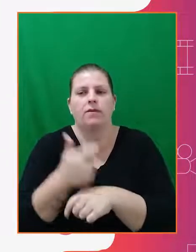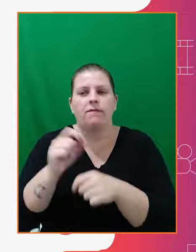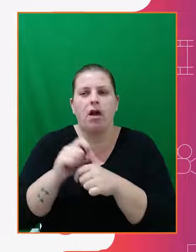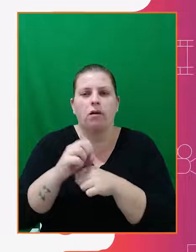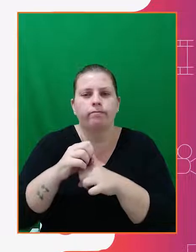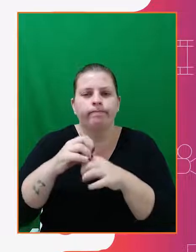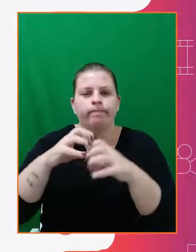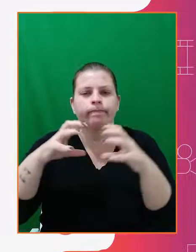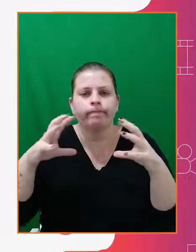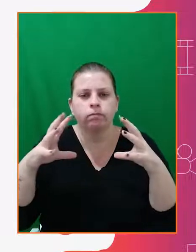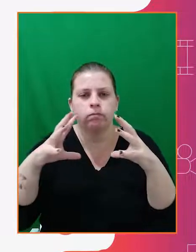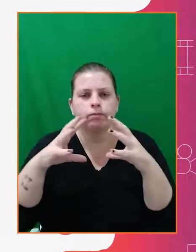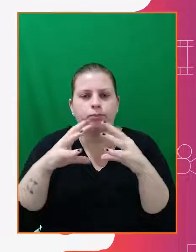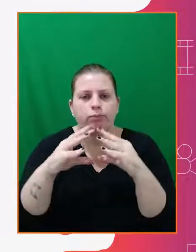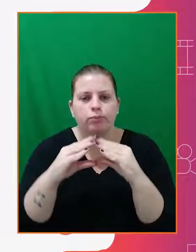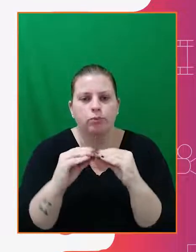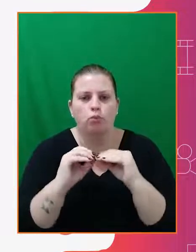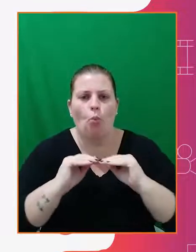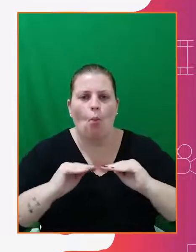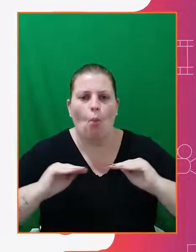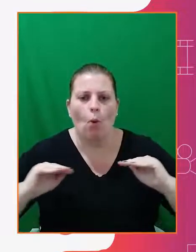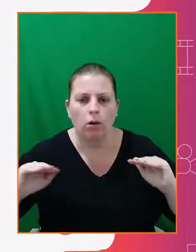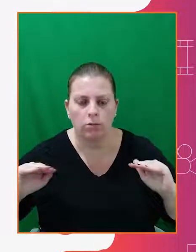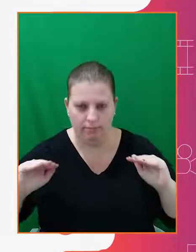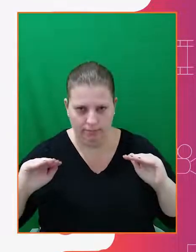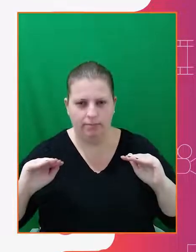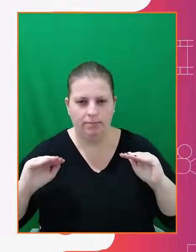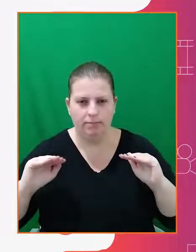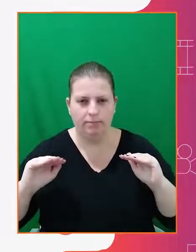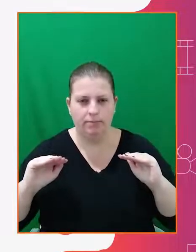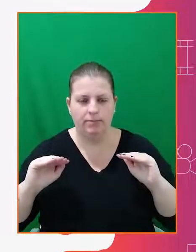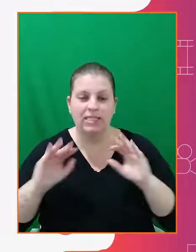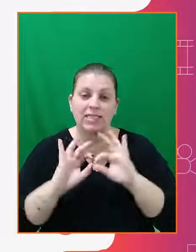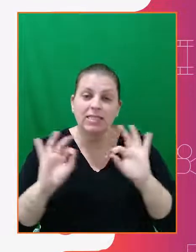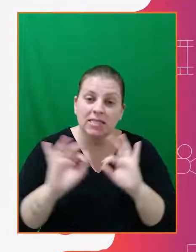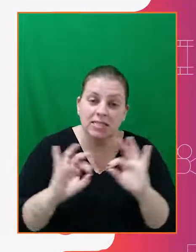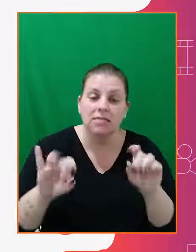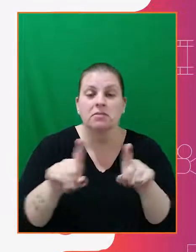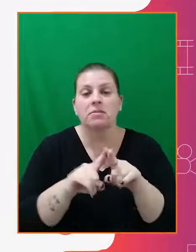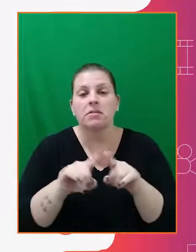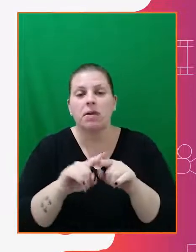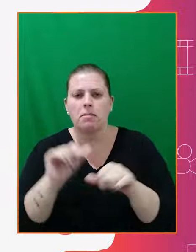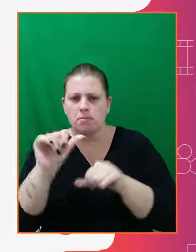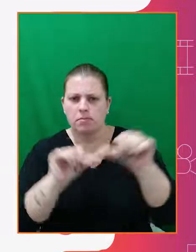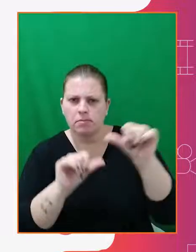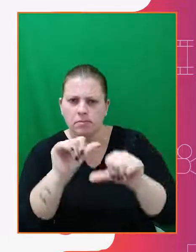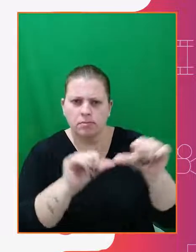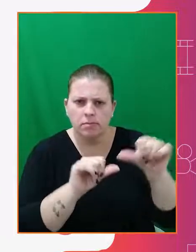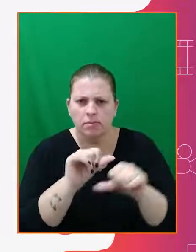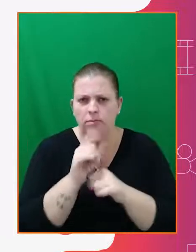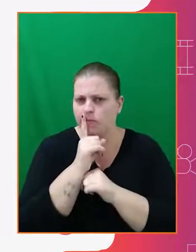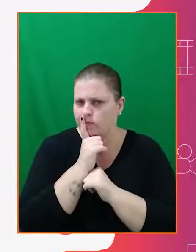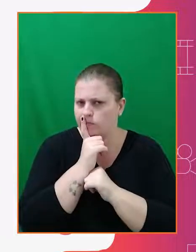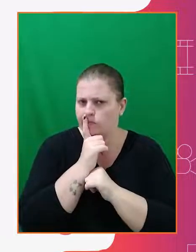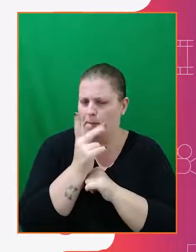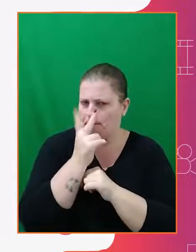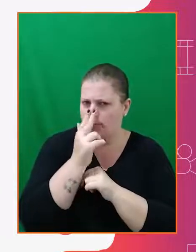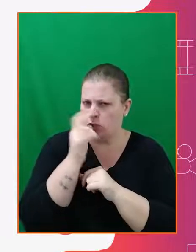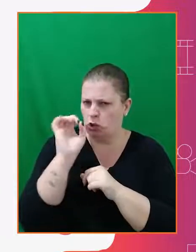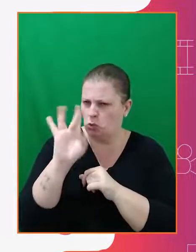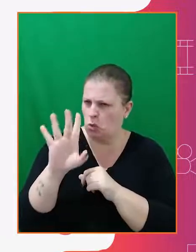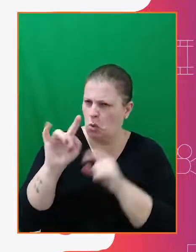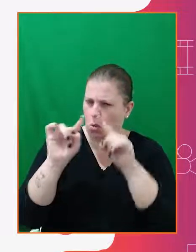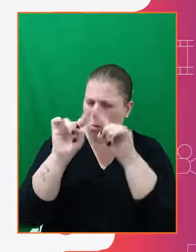algo muito simples e maleável, que ao mesmo tempo pode parecer apenas um quadrado com